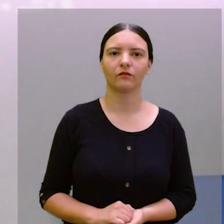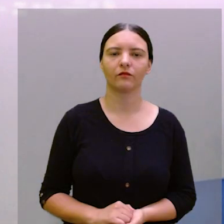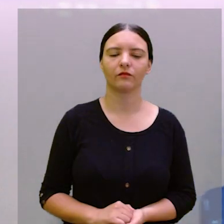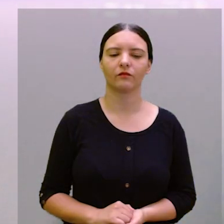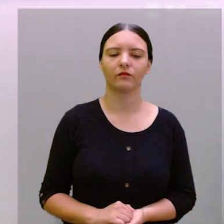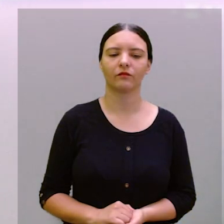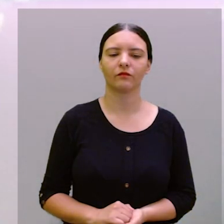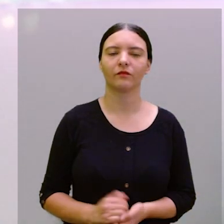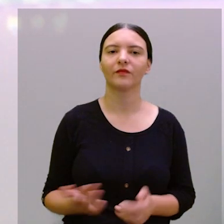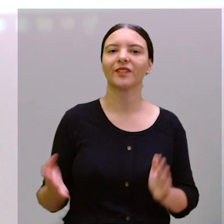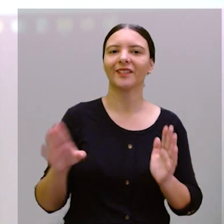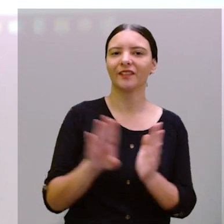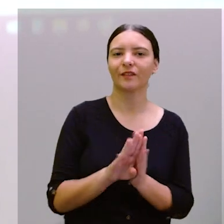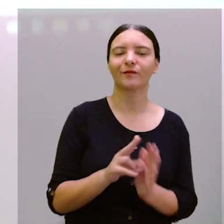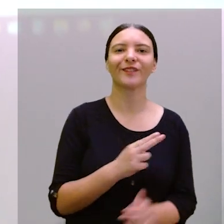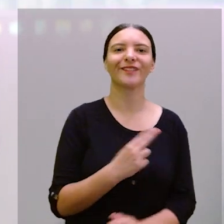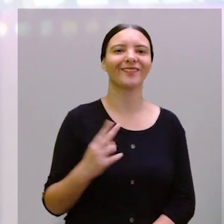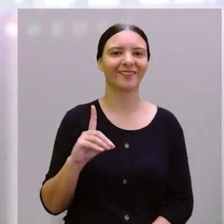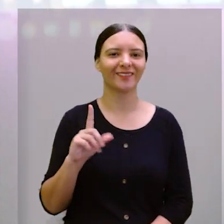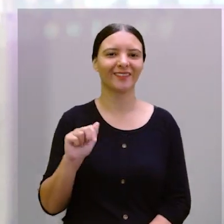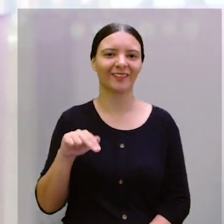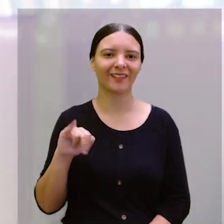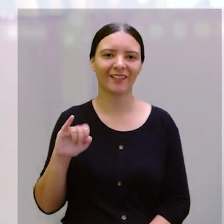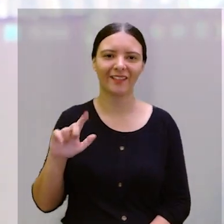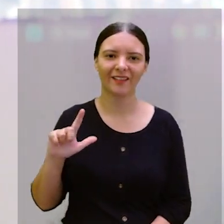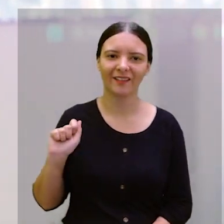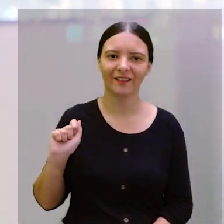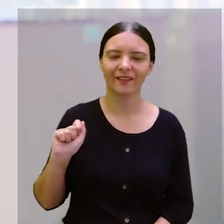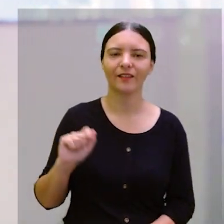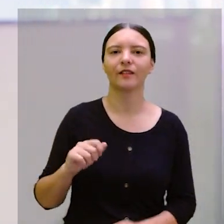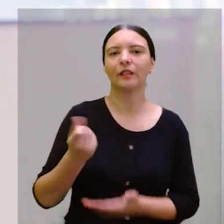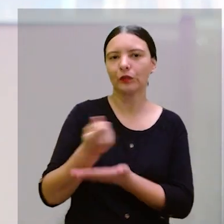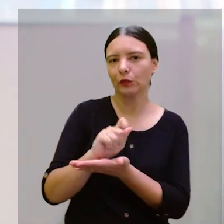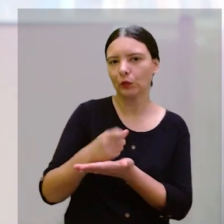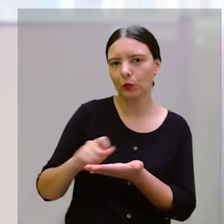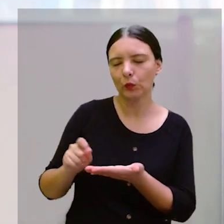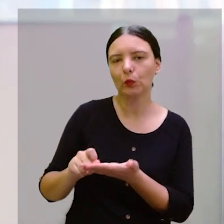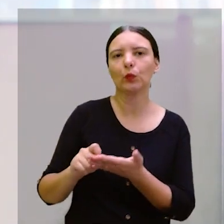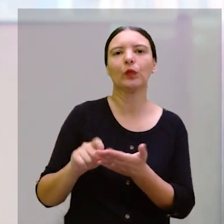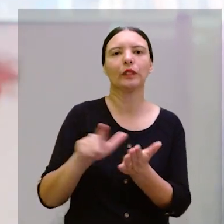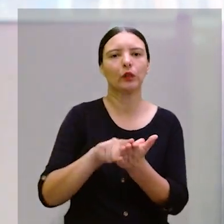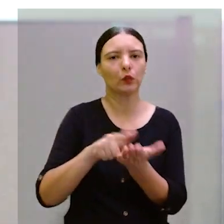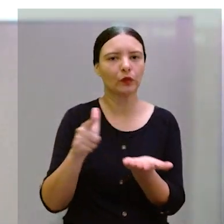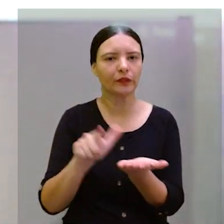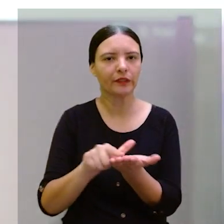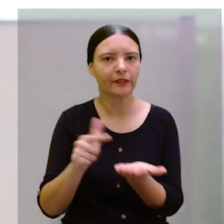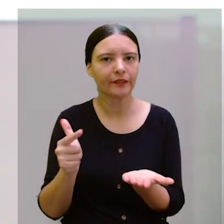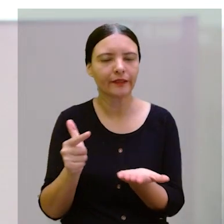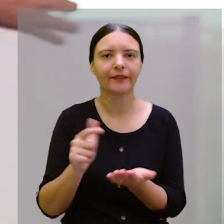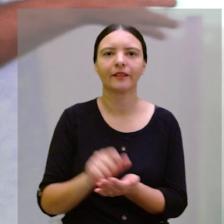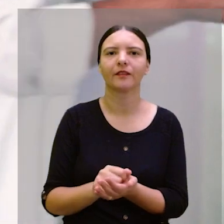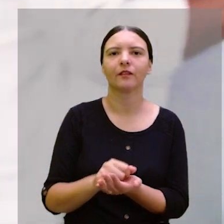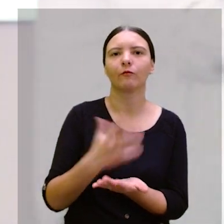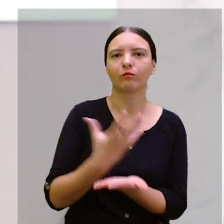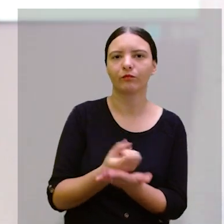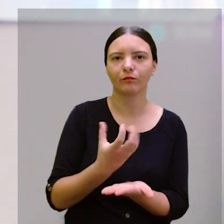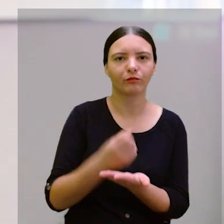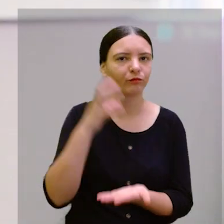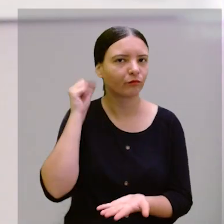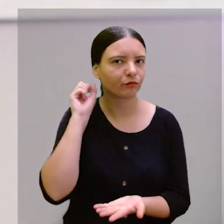Então vamos chegar. Sou Daniela Surupo, sou escritora, jornalista,